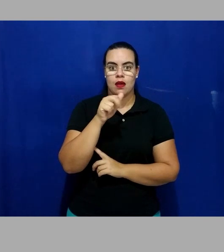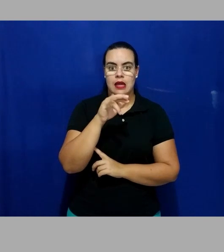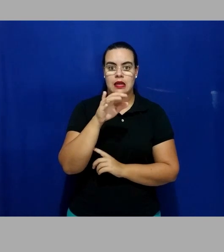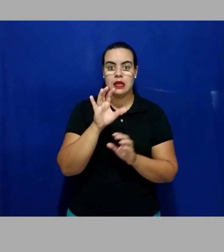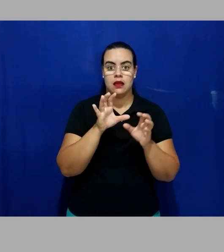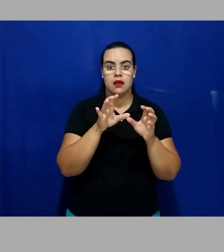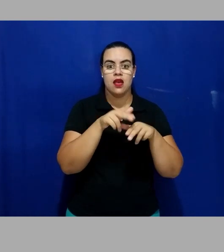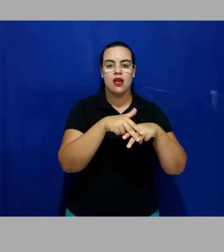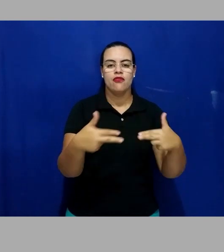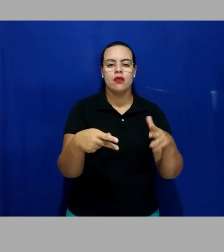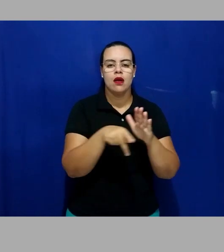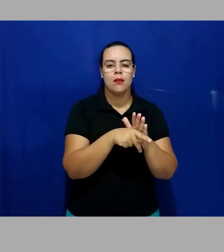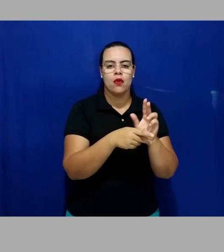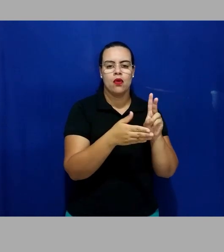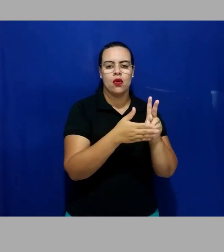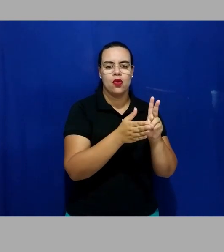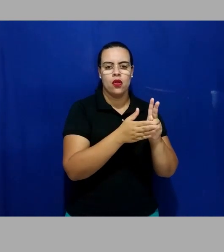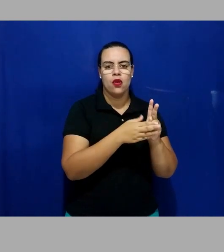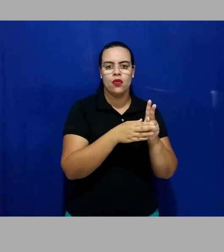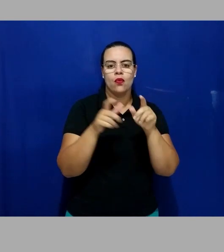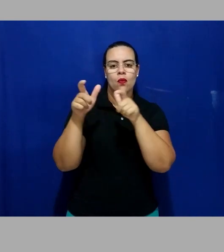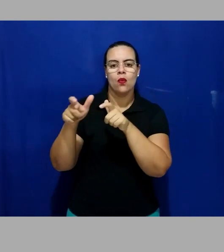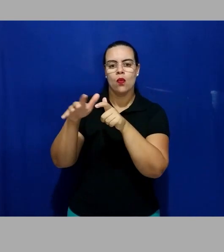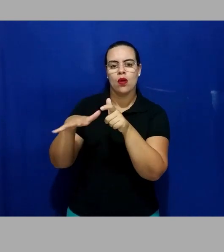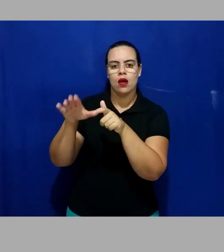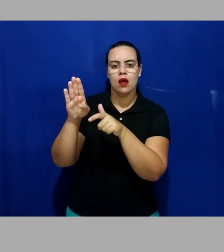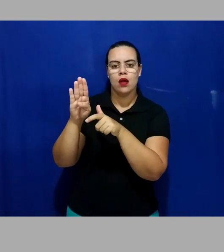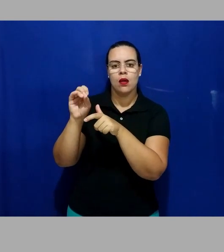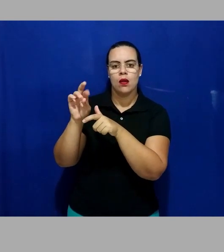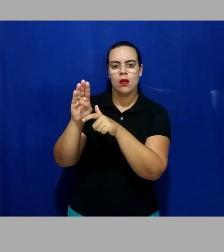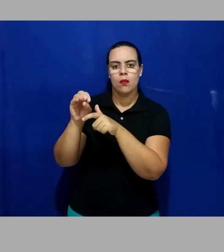cariri, Tarairiú, que são etnias da região da Serra da Borborema.